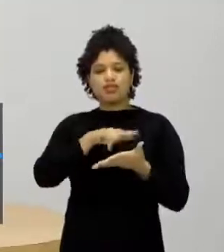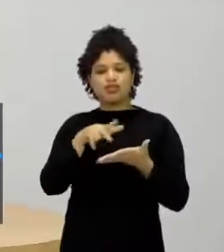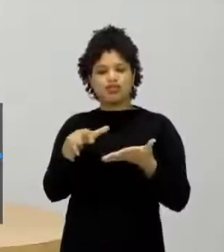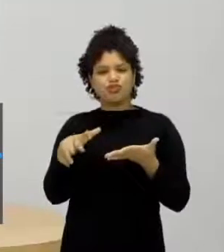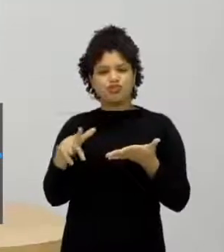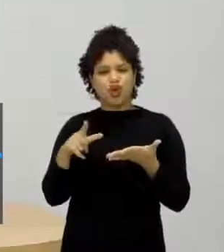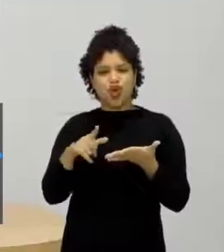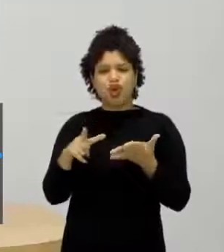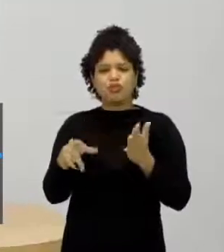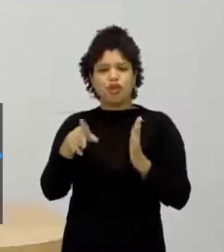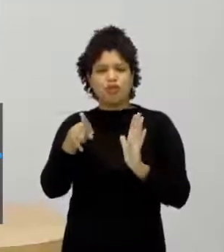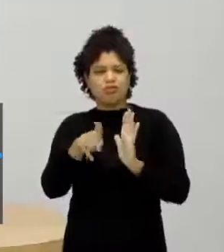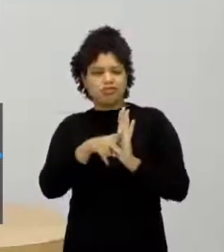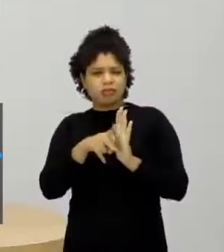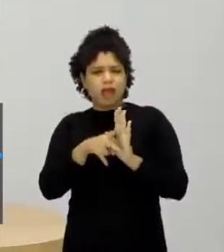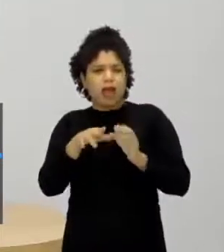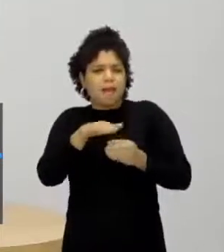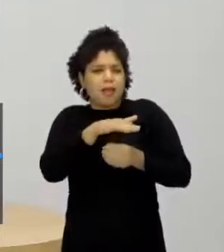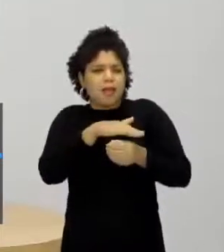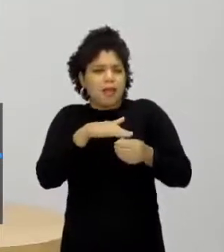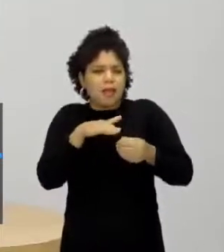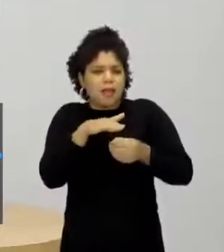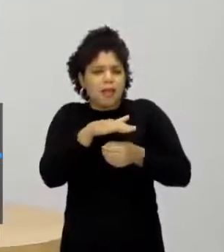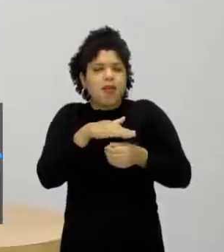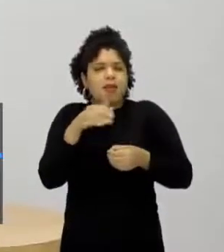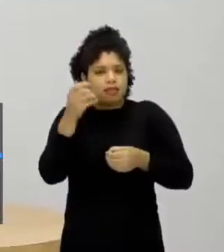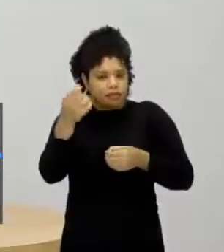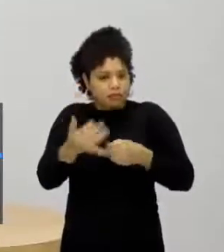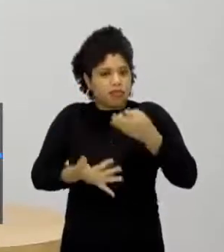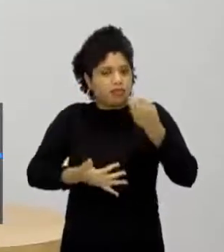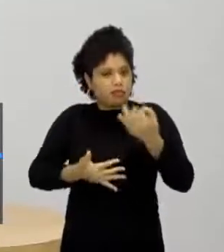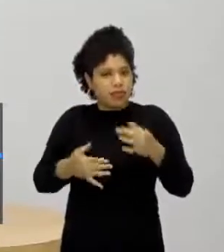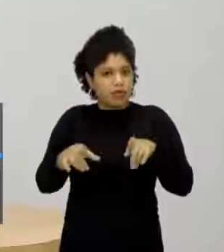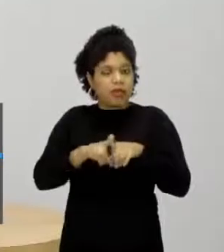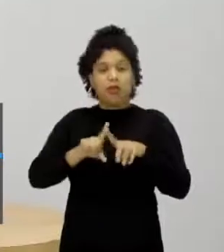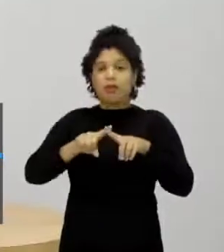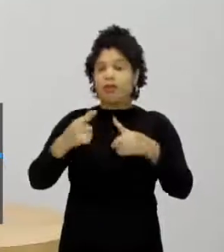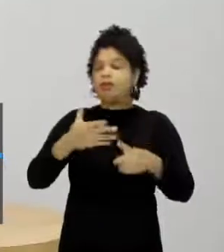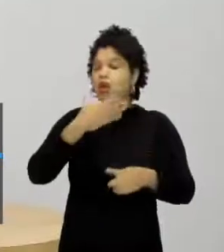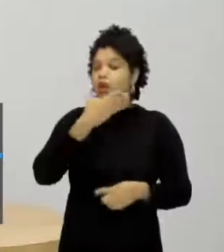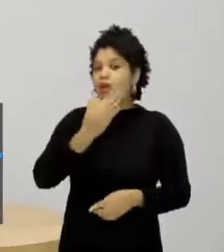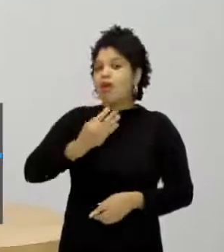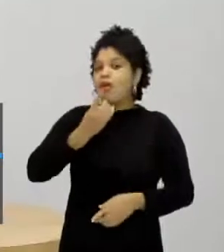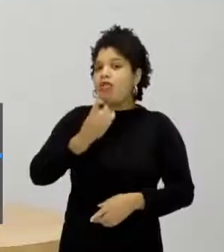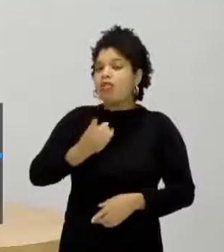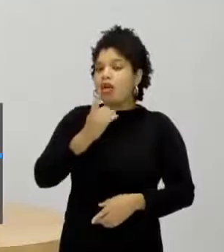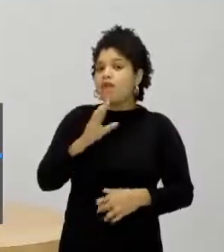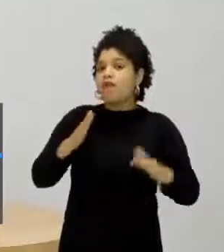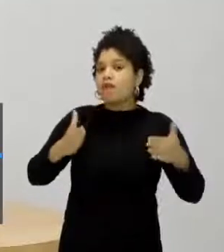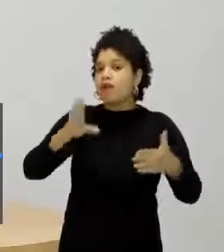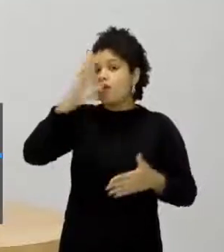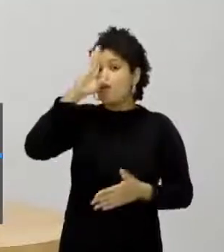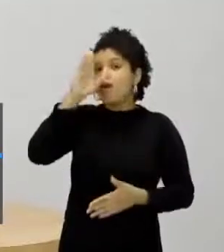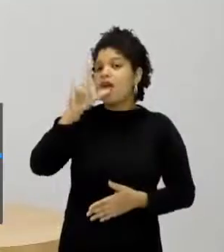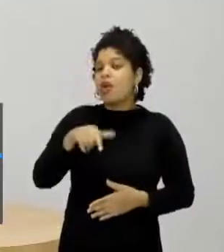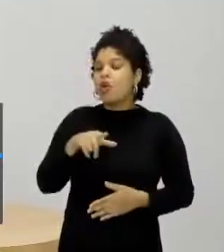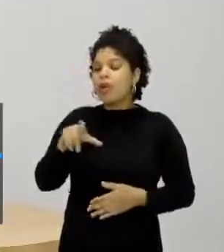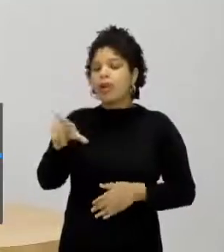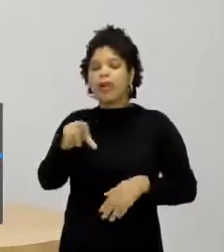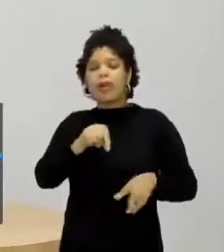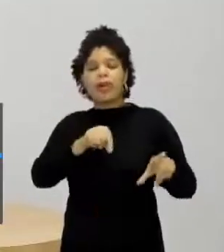bem superficial a respeito dos caracteres hereditários, Sim. Mas o Darwin ele foca bastante na questão da